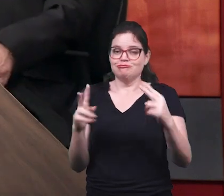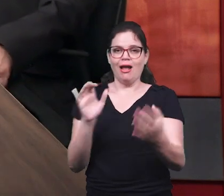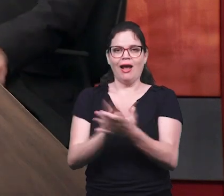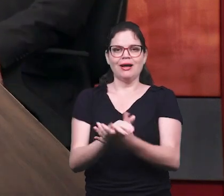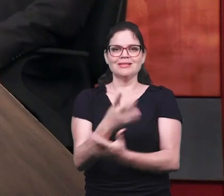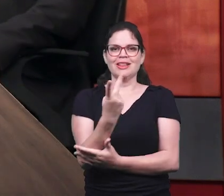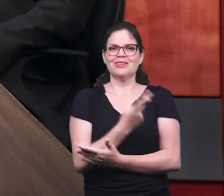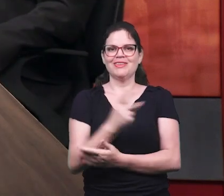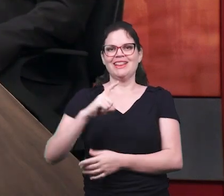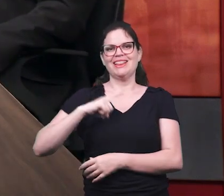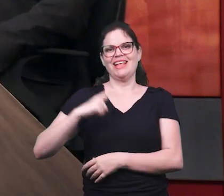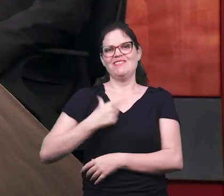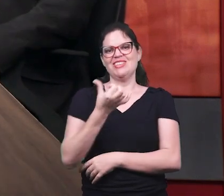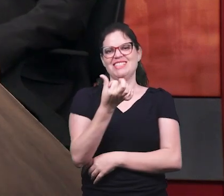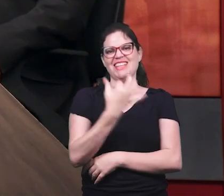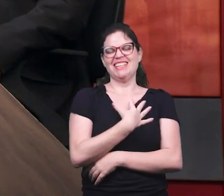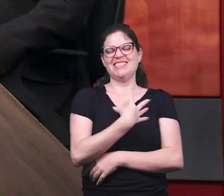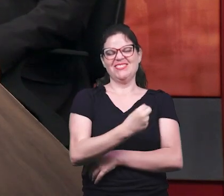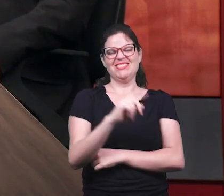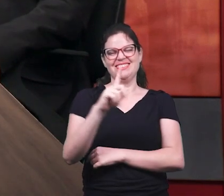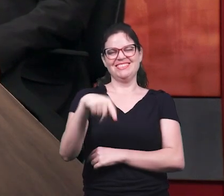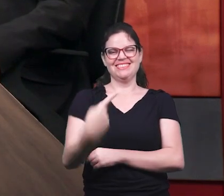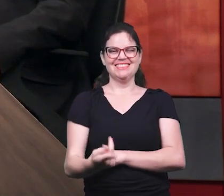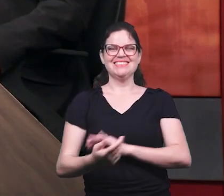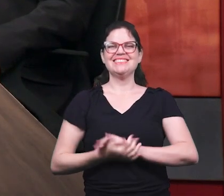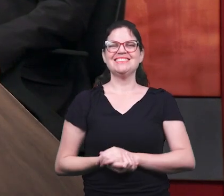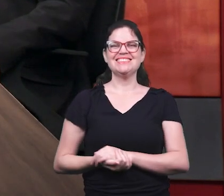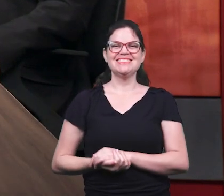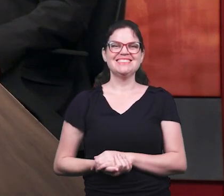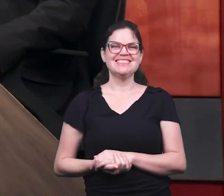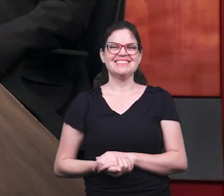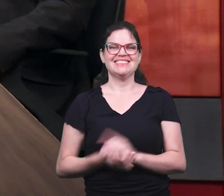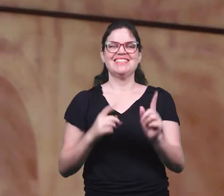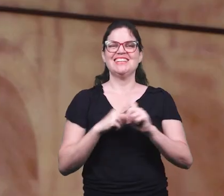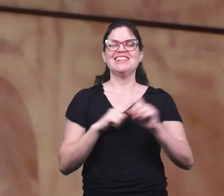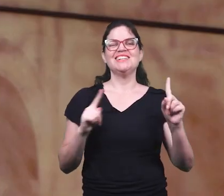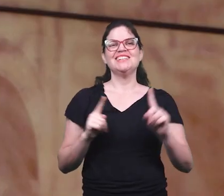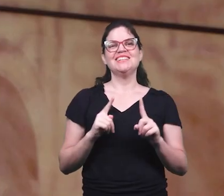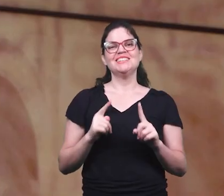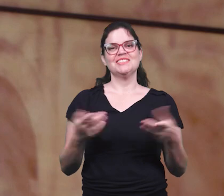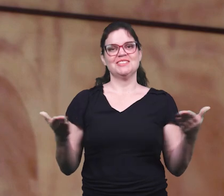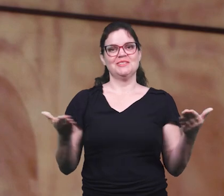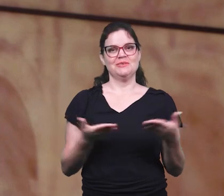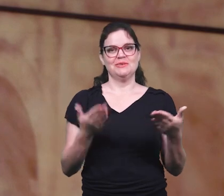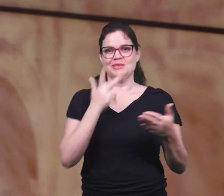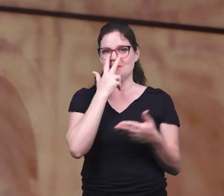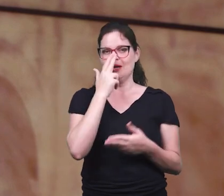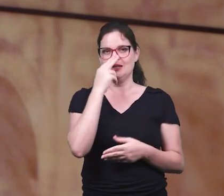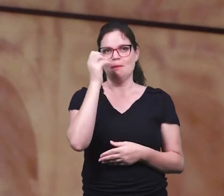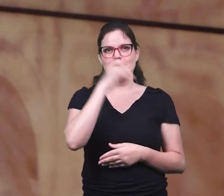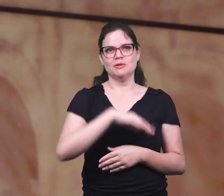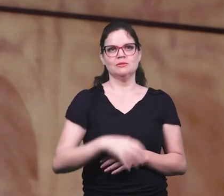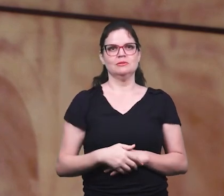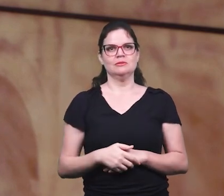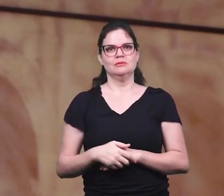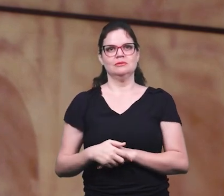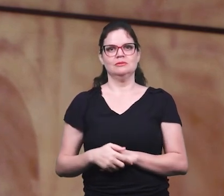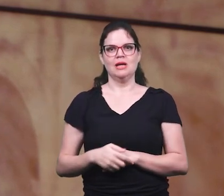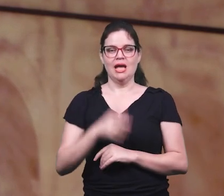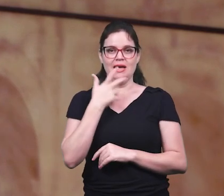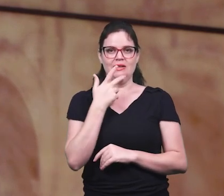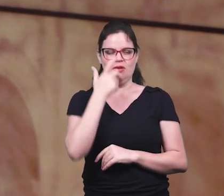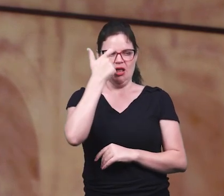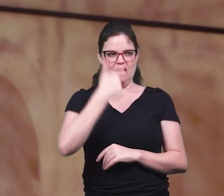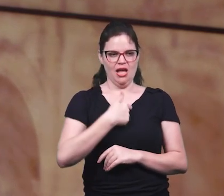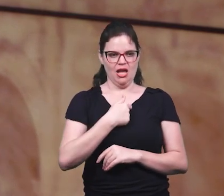teve até 6 filhos com ela, tudo. Mas ele até falava um negócio que parece que hoje é até um absurdo, né? Eu não casei com Catarina